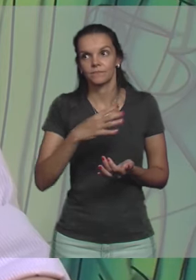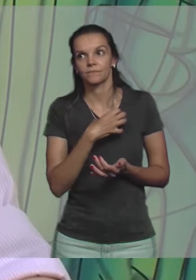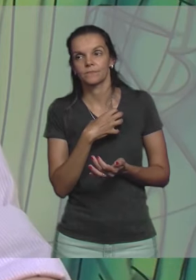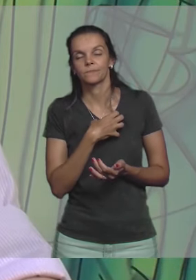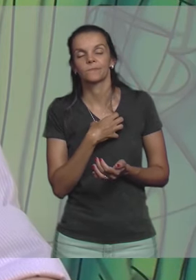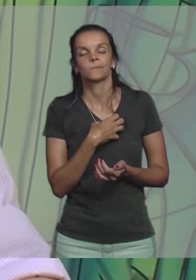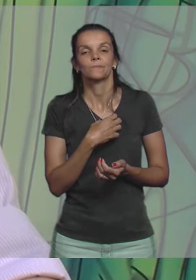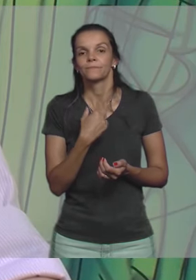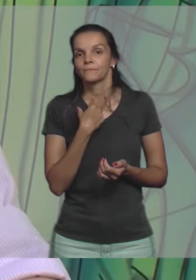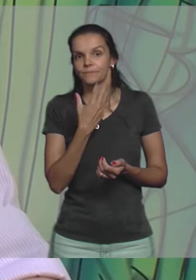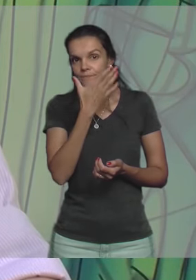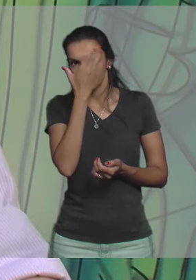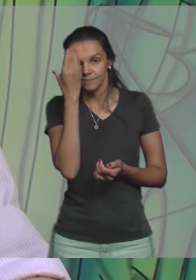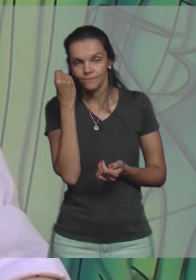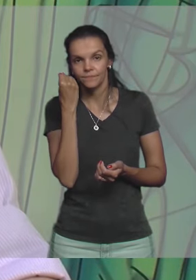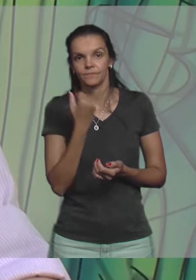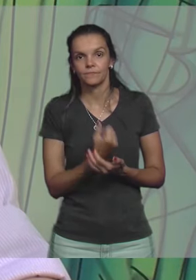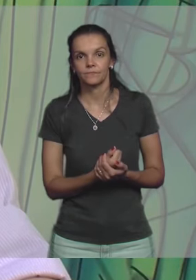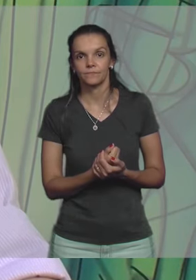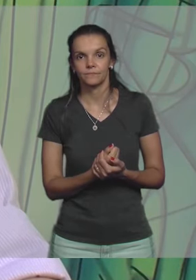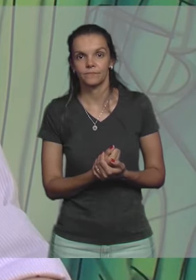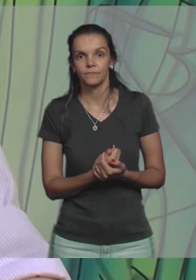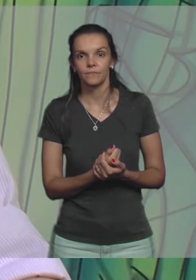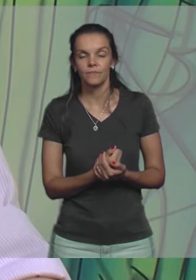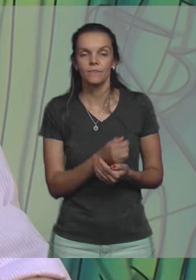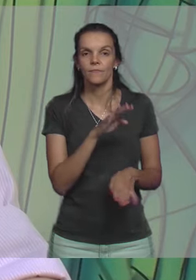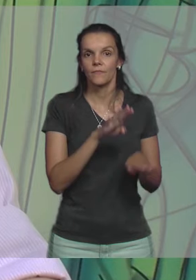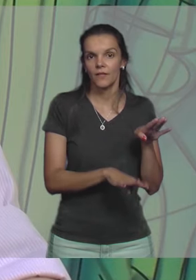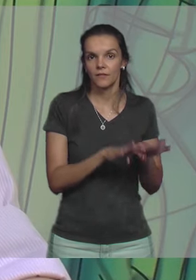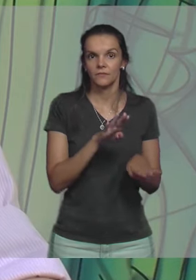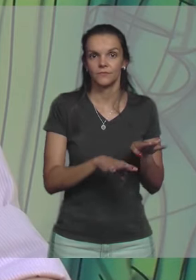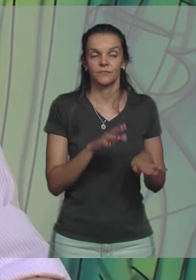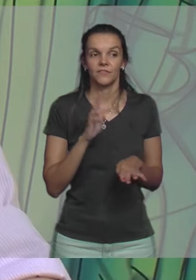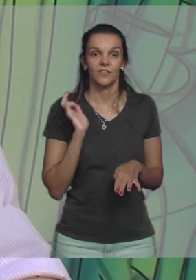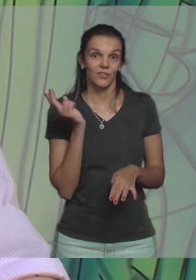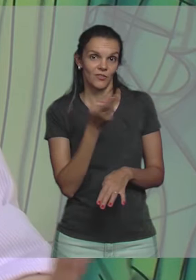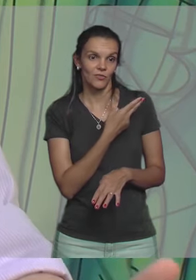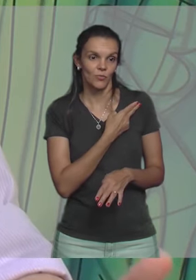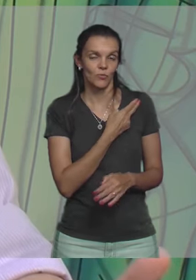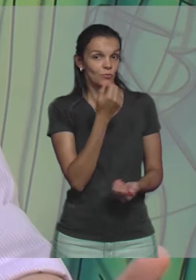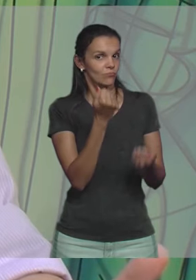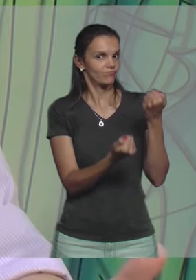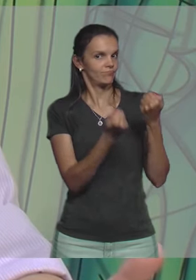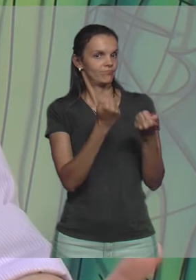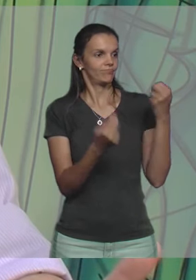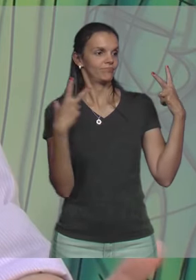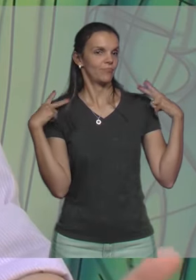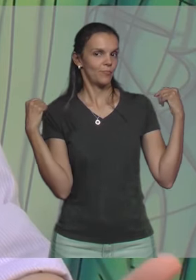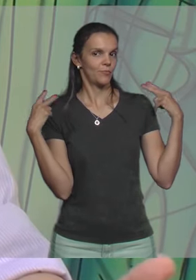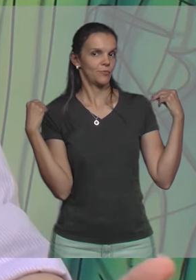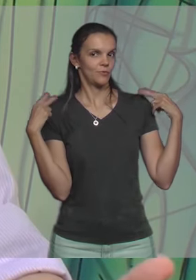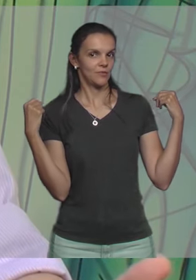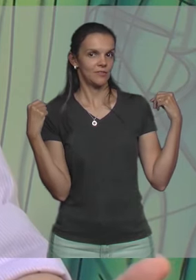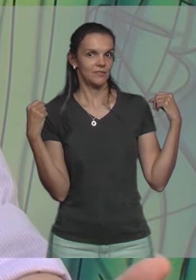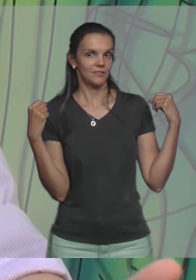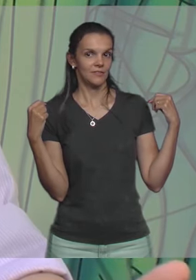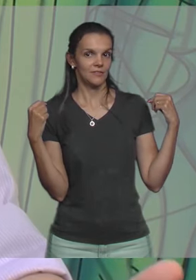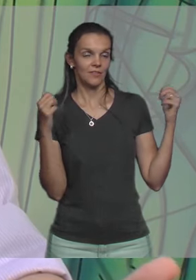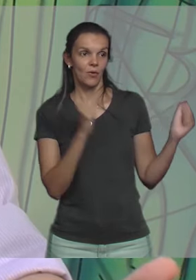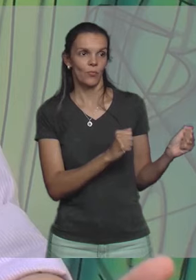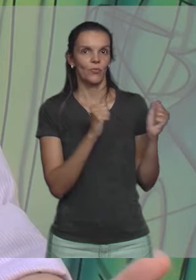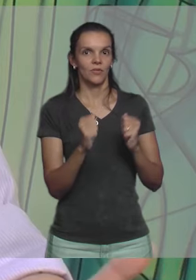podemos esquecer que, ora, nós somos um motorista, estamos lá dirigindo o veículo, e não podemos achar que